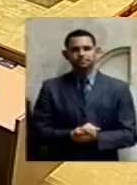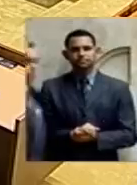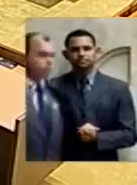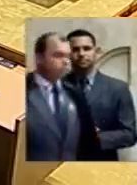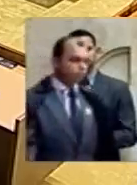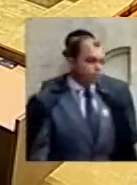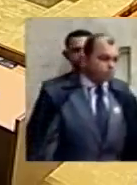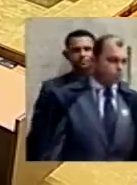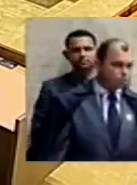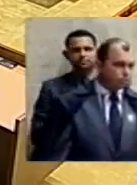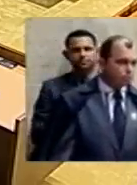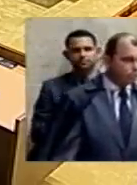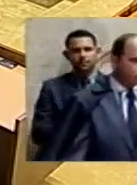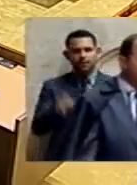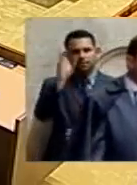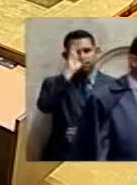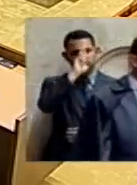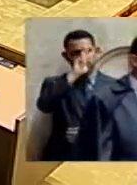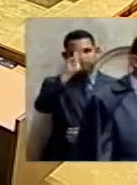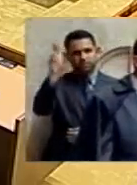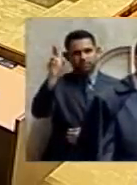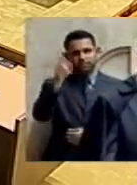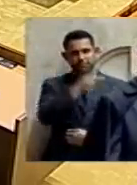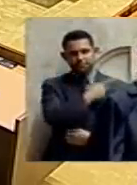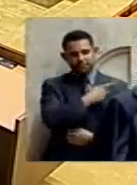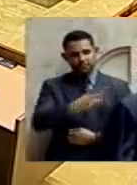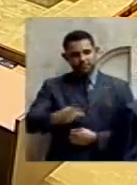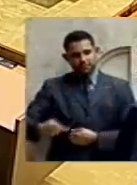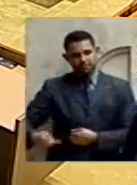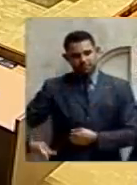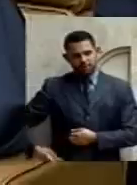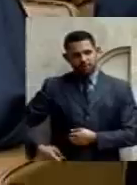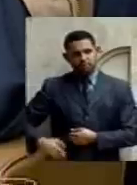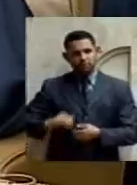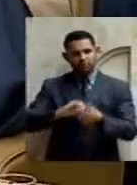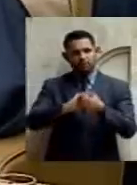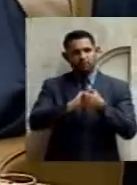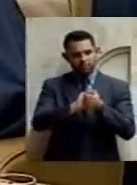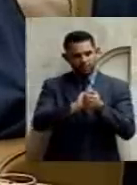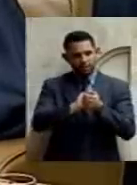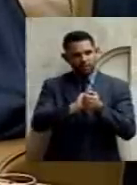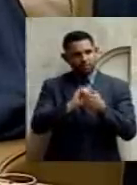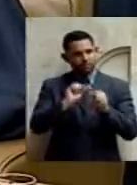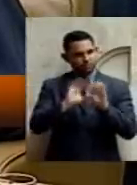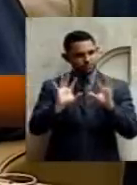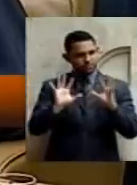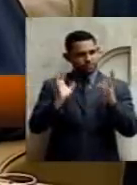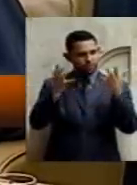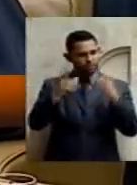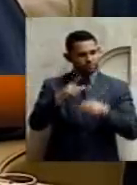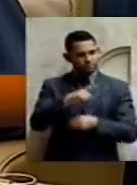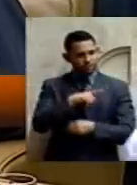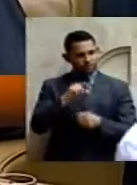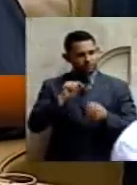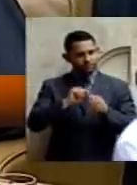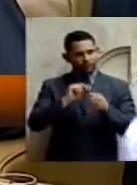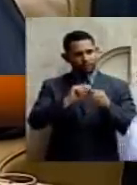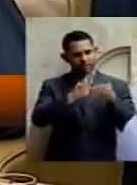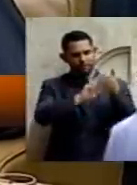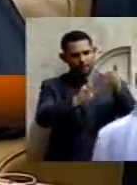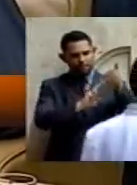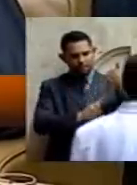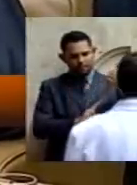Senhor presidente, muito embora o cerimonial tenha realizado a